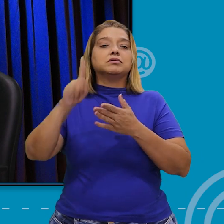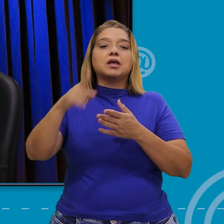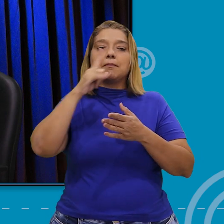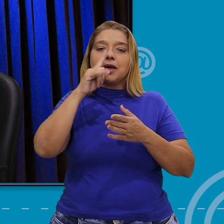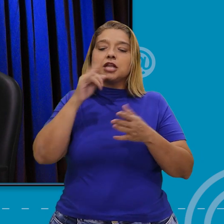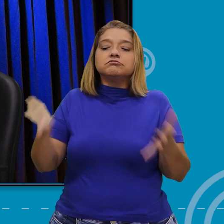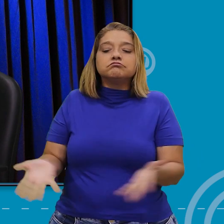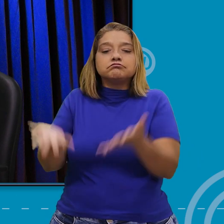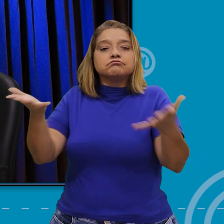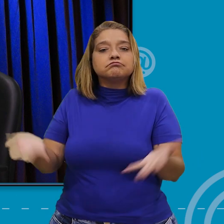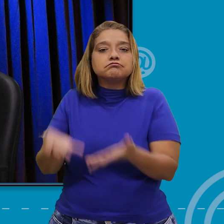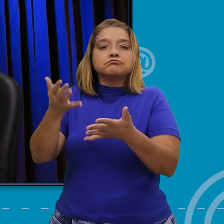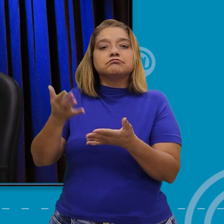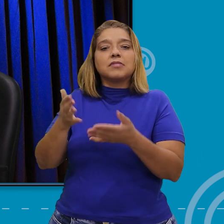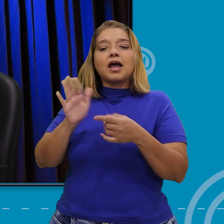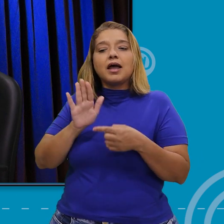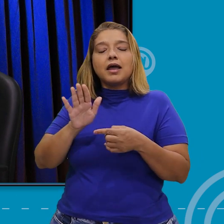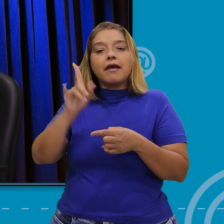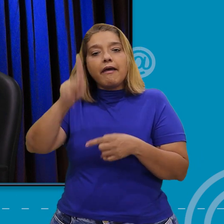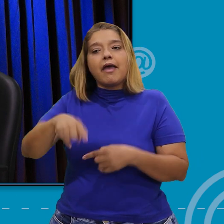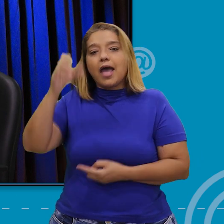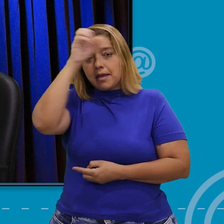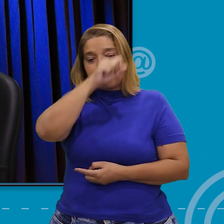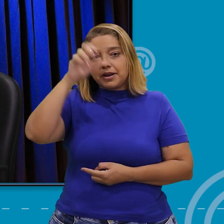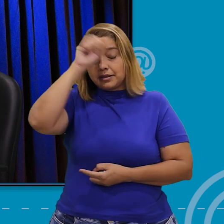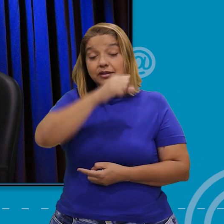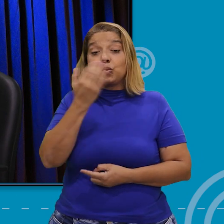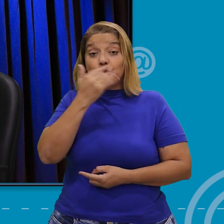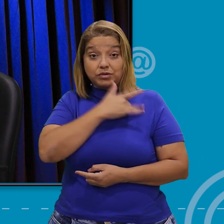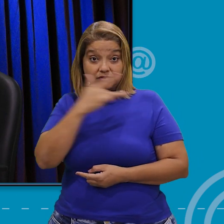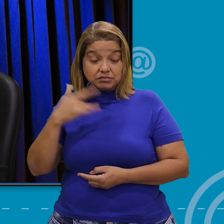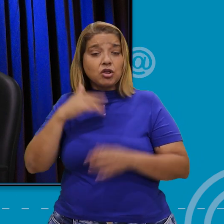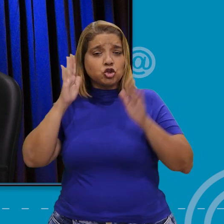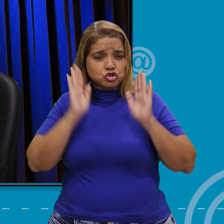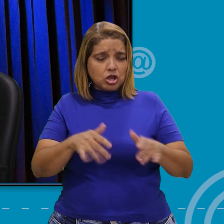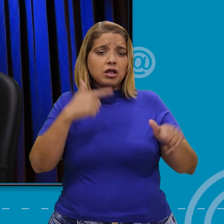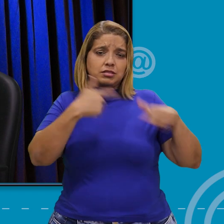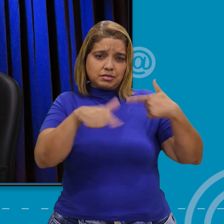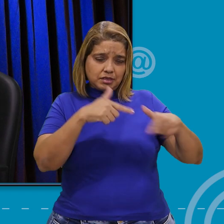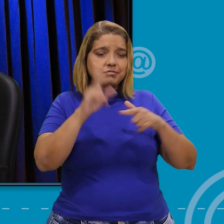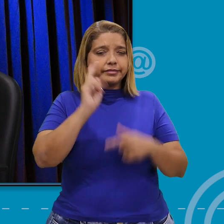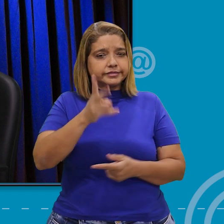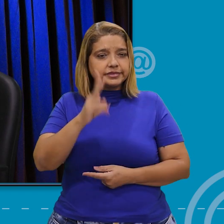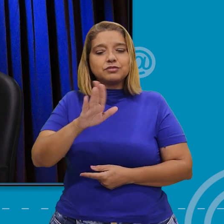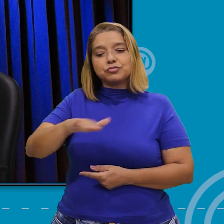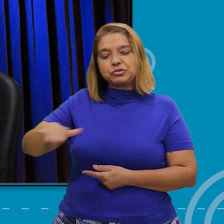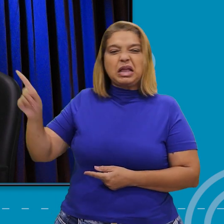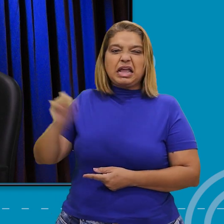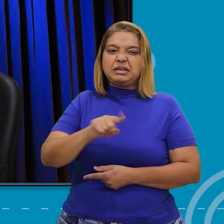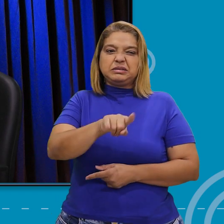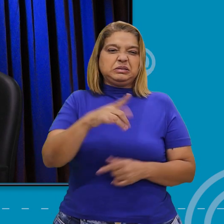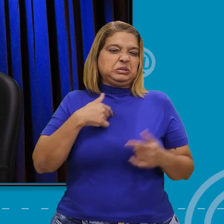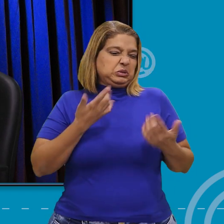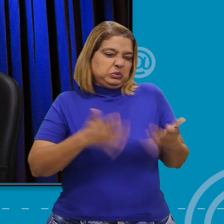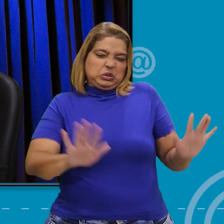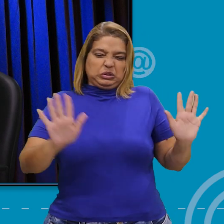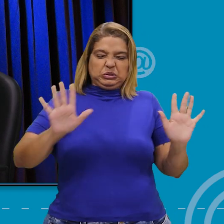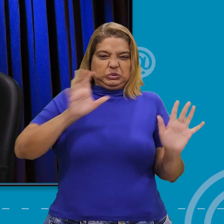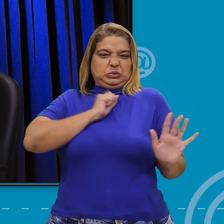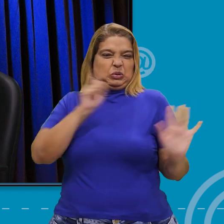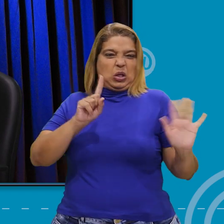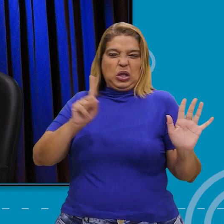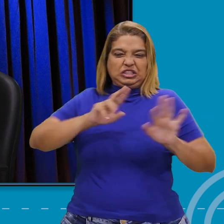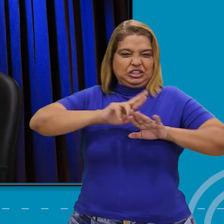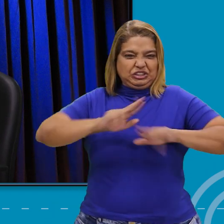ser plantada aquela sementinha da alimentação saudável. Eu trabalhei um tempo em CMEI, às vezes chegava uma criança que não, você viu um negócio de uma